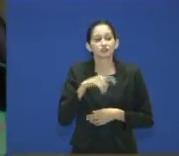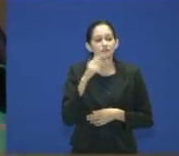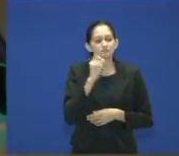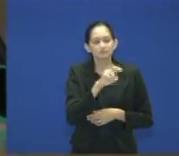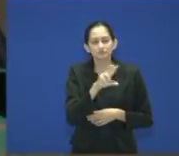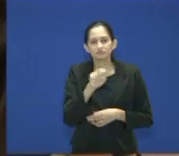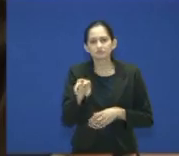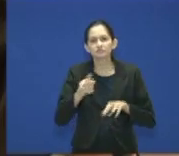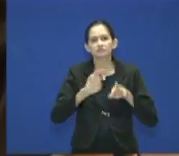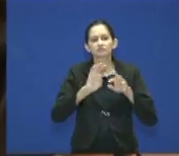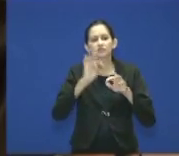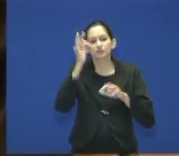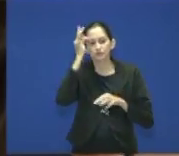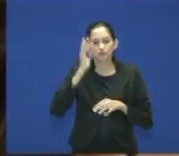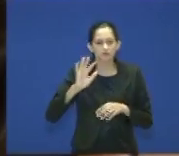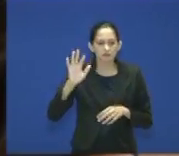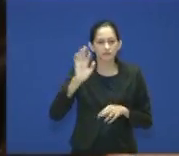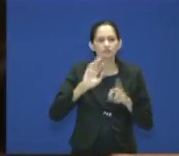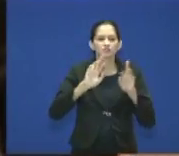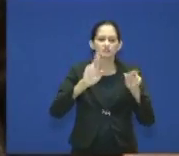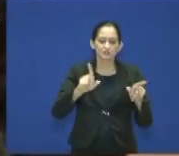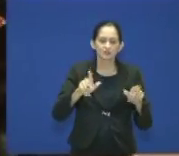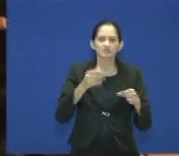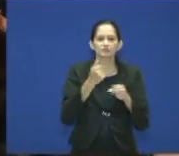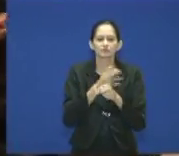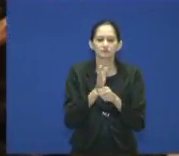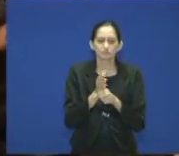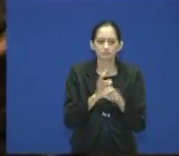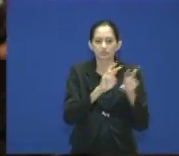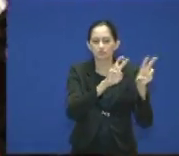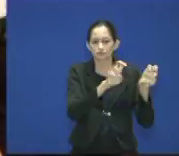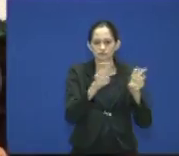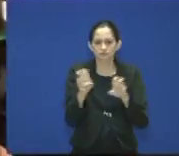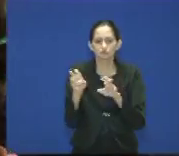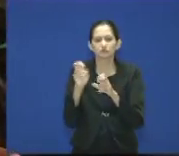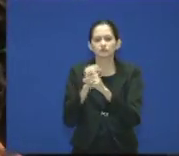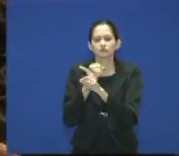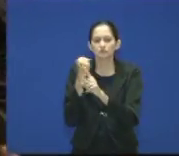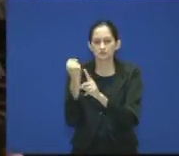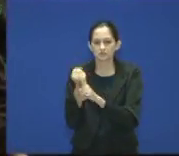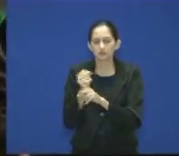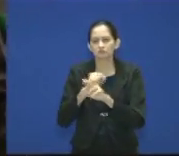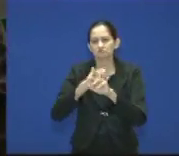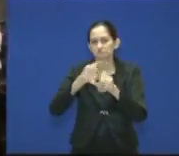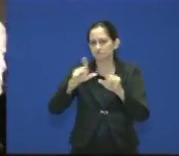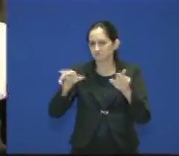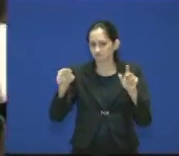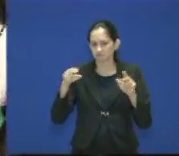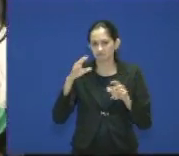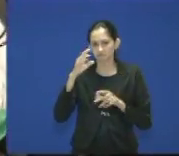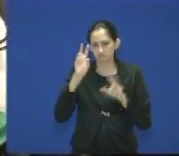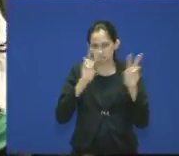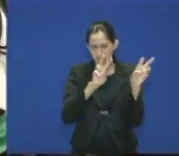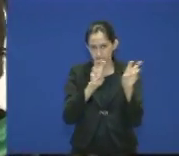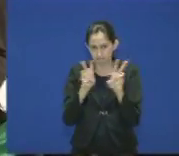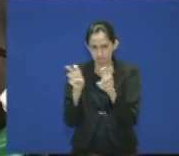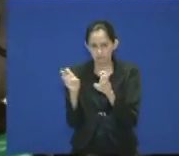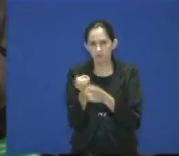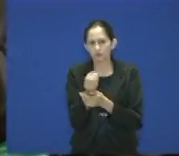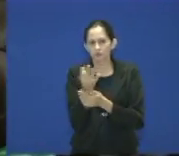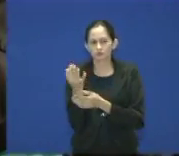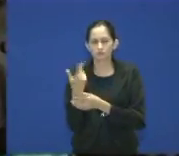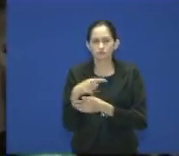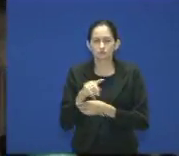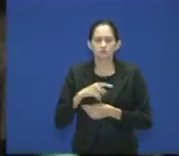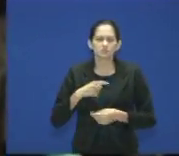diversas teorias educacionais, biológicas, sociais e entre outras. Algumas nos fizeram